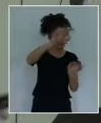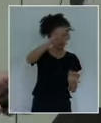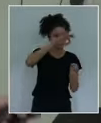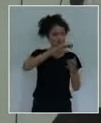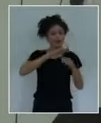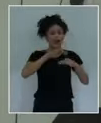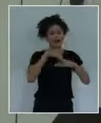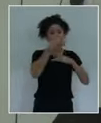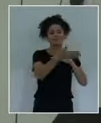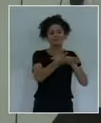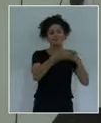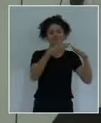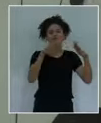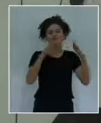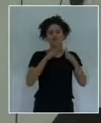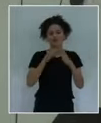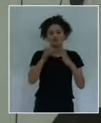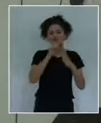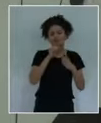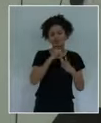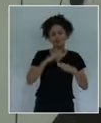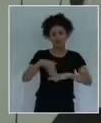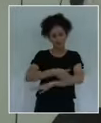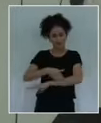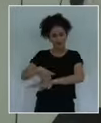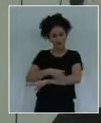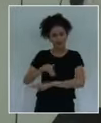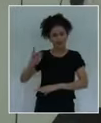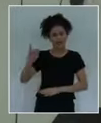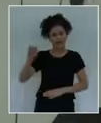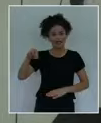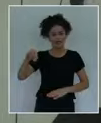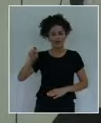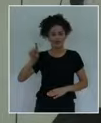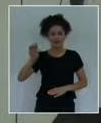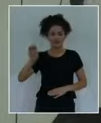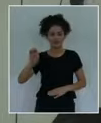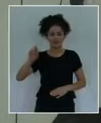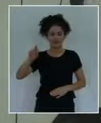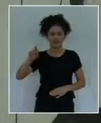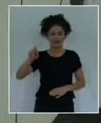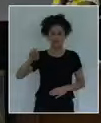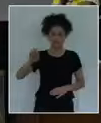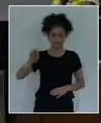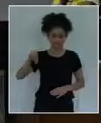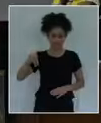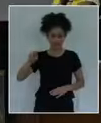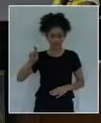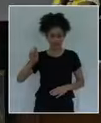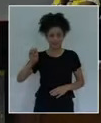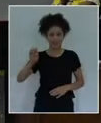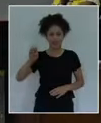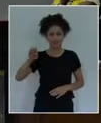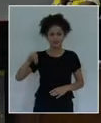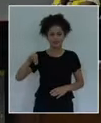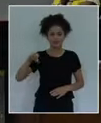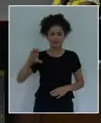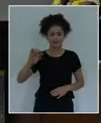asilo, na Rua Independência, já começa a sair na Rua Arthur Bernardes, perto do Banco do